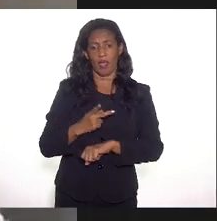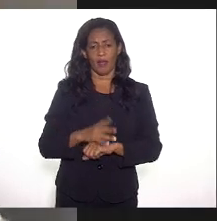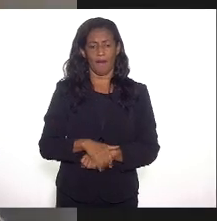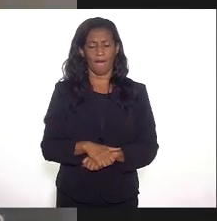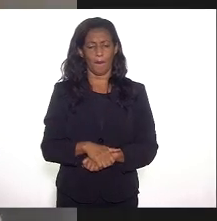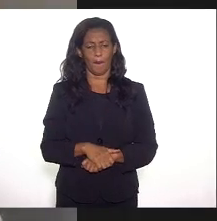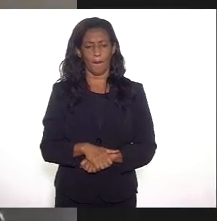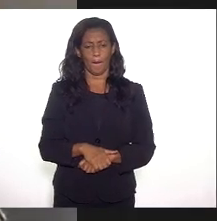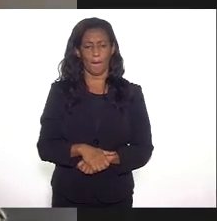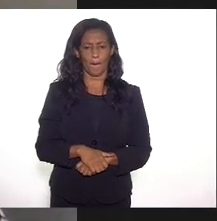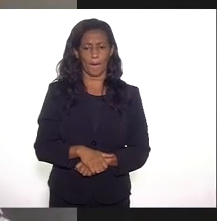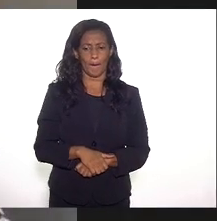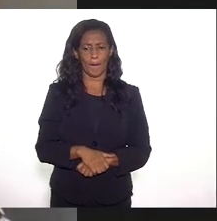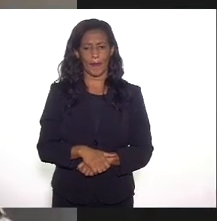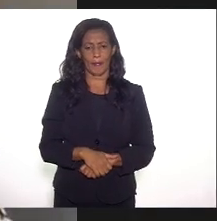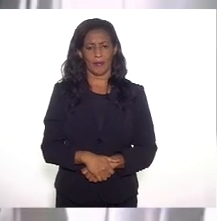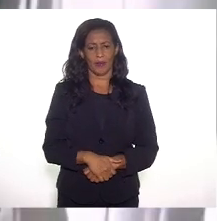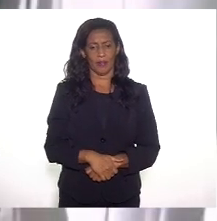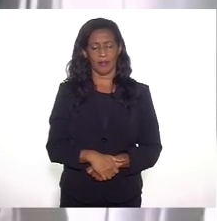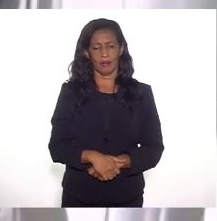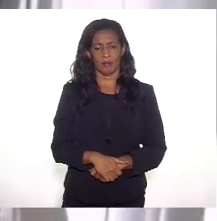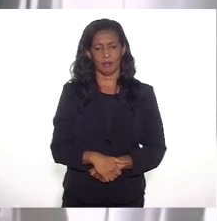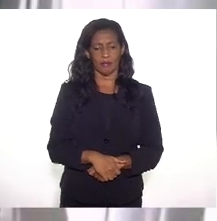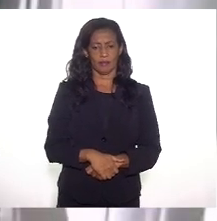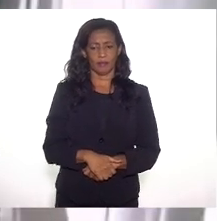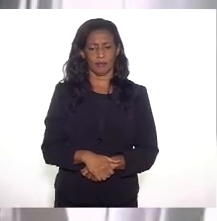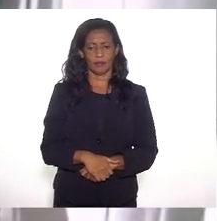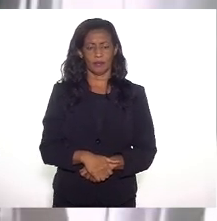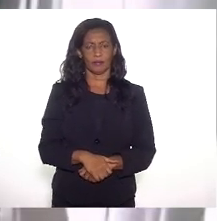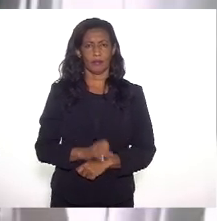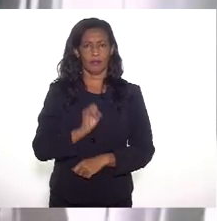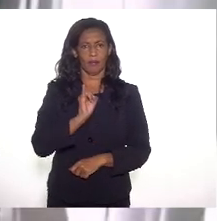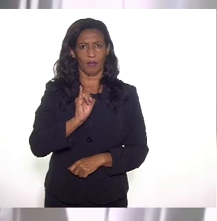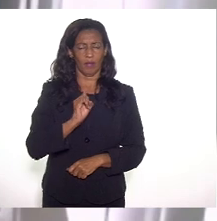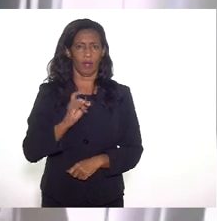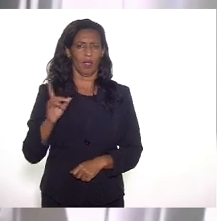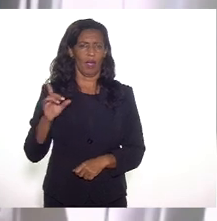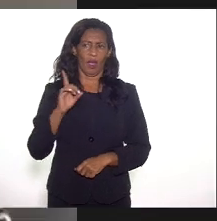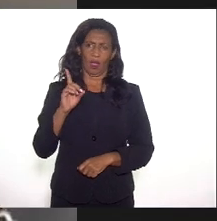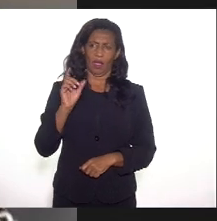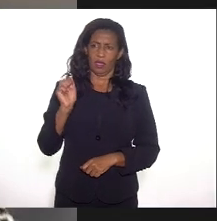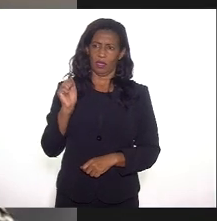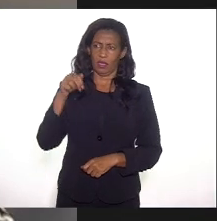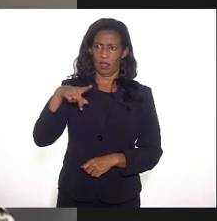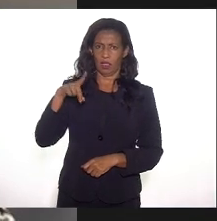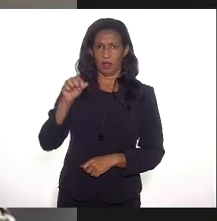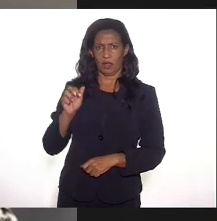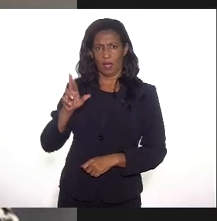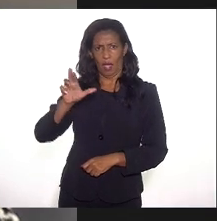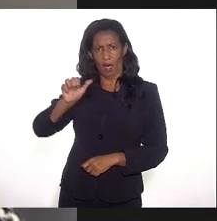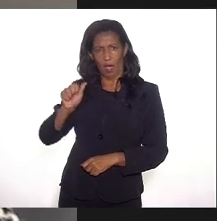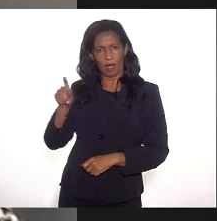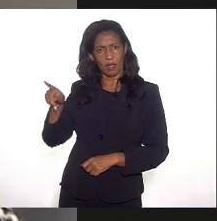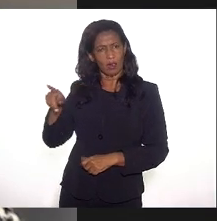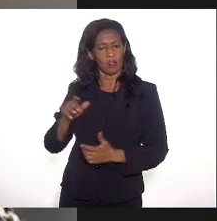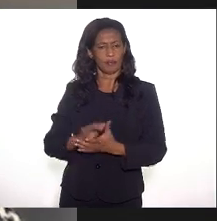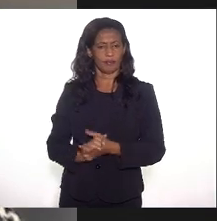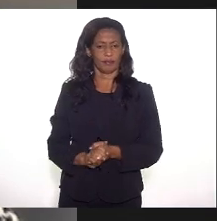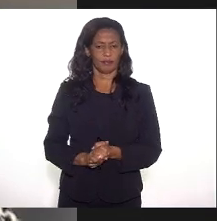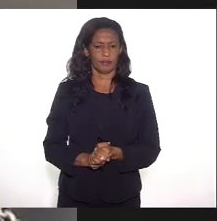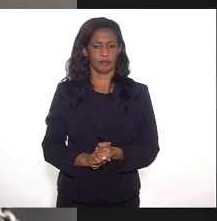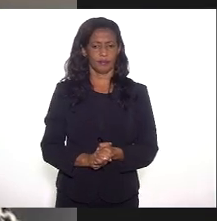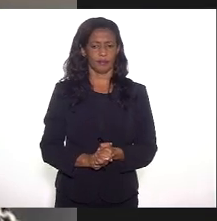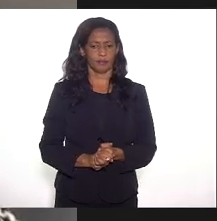Presidente, se Vossa Excelência me concede aí, a questão do Dandara é que é alusivo